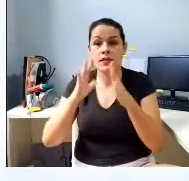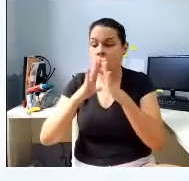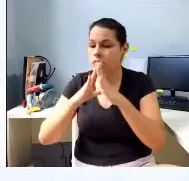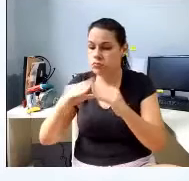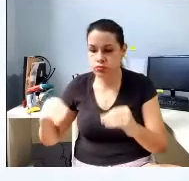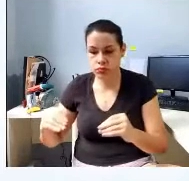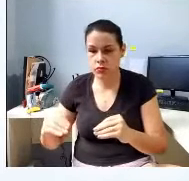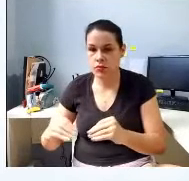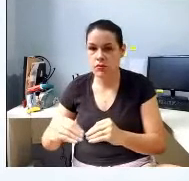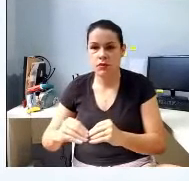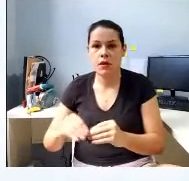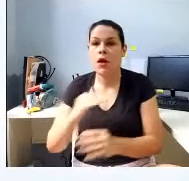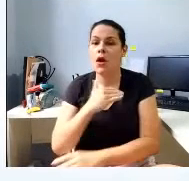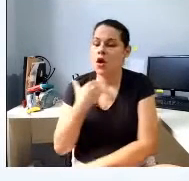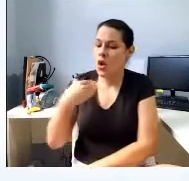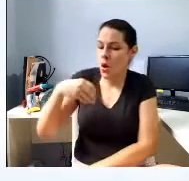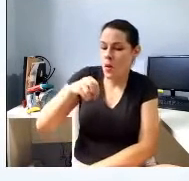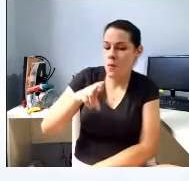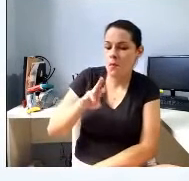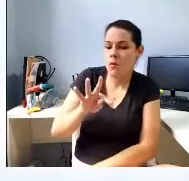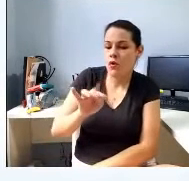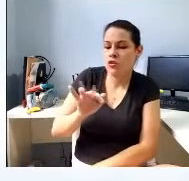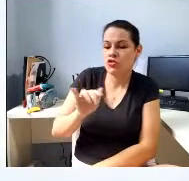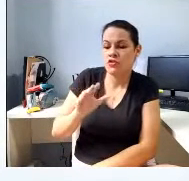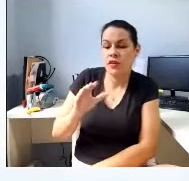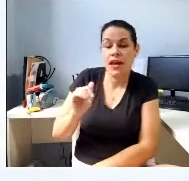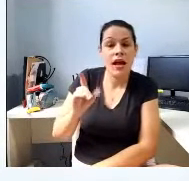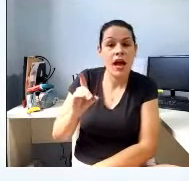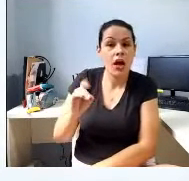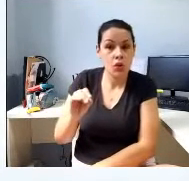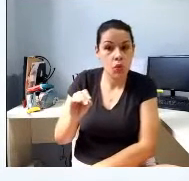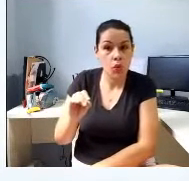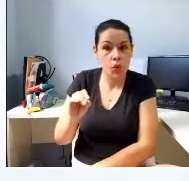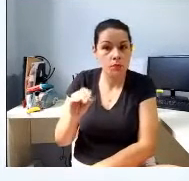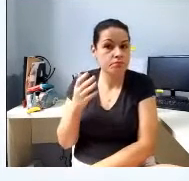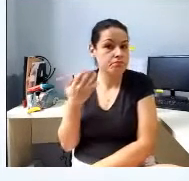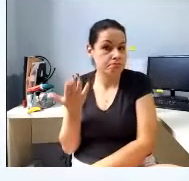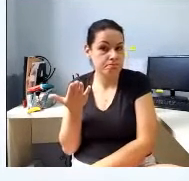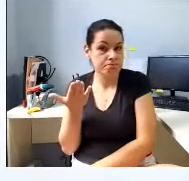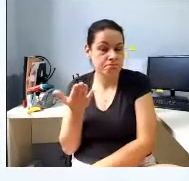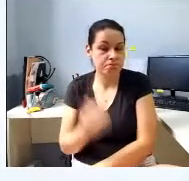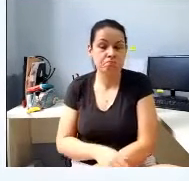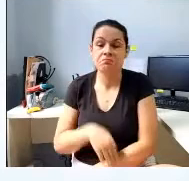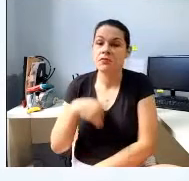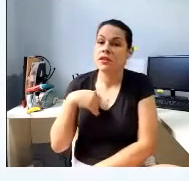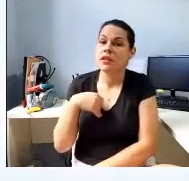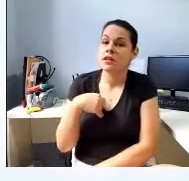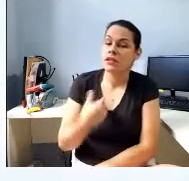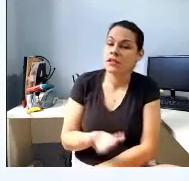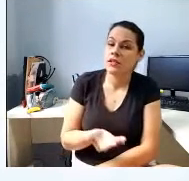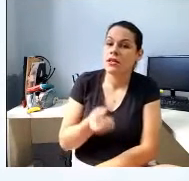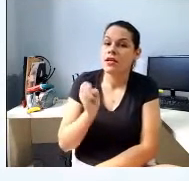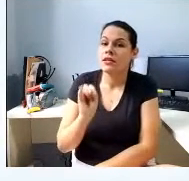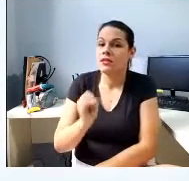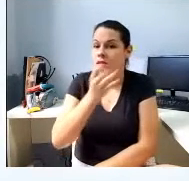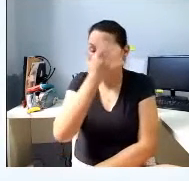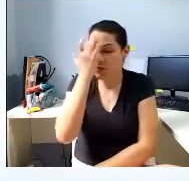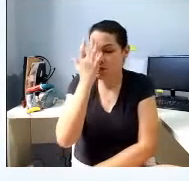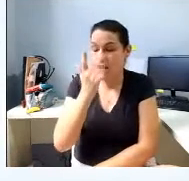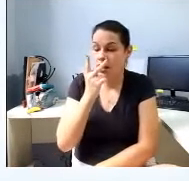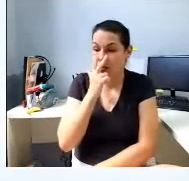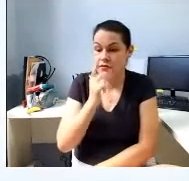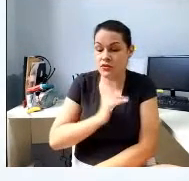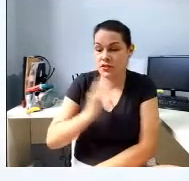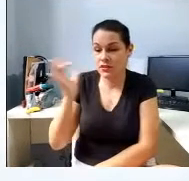eleições. Nem mesmo o PSOL, que, na análise, teve esse elemento de vitória, ele